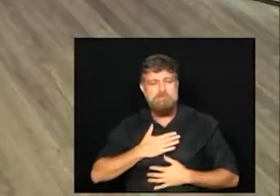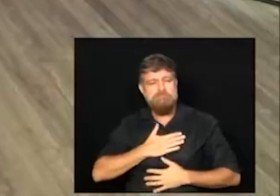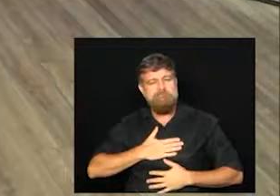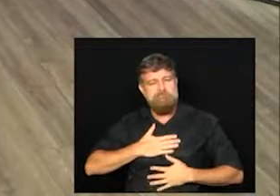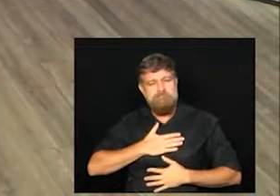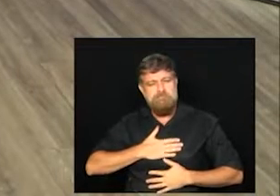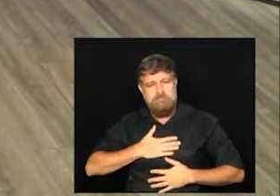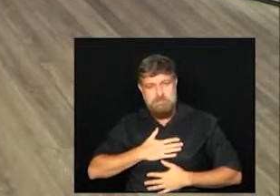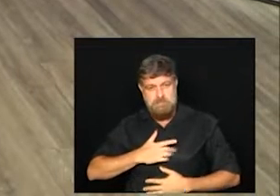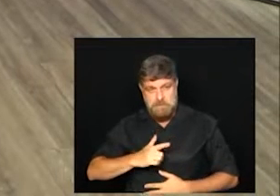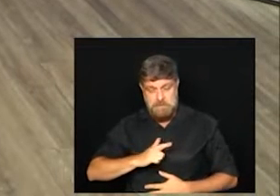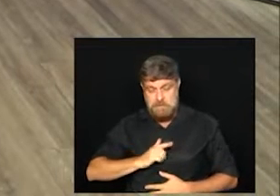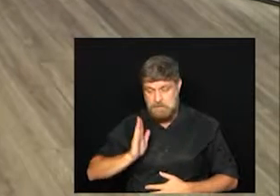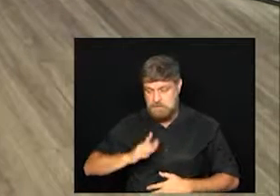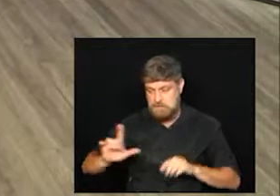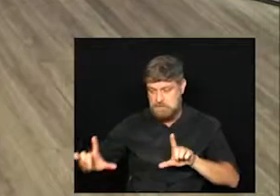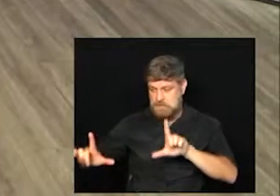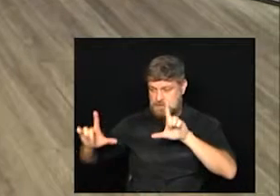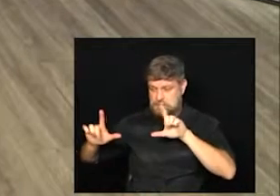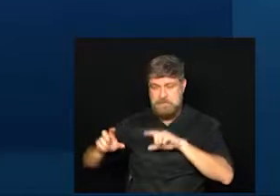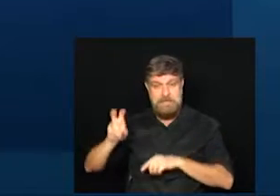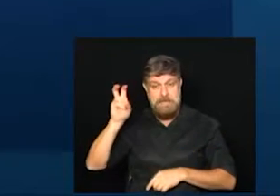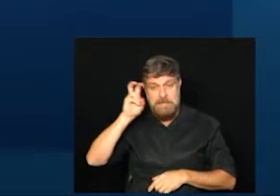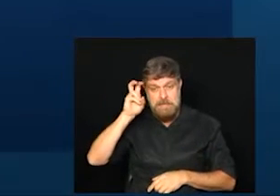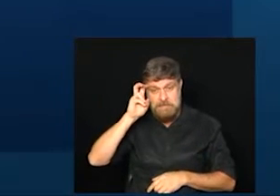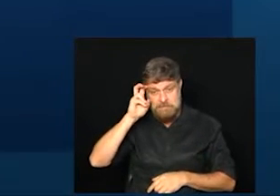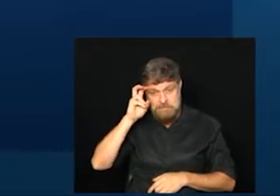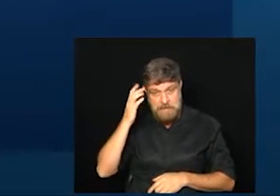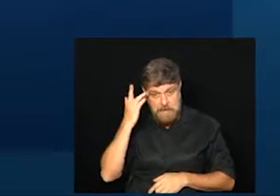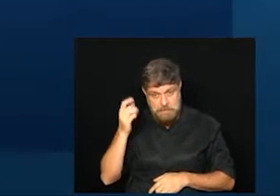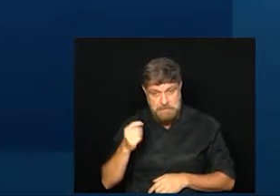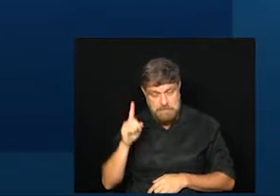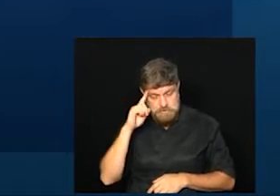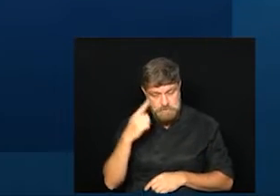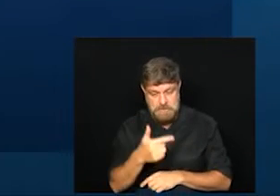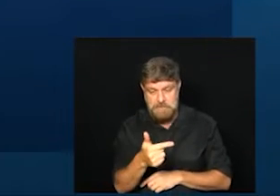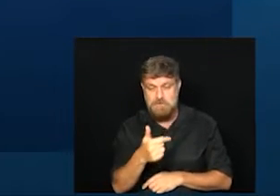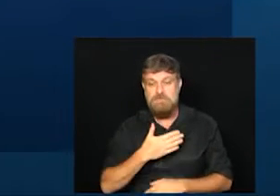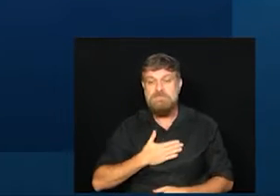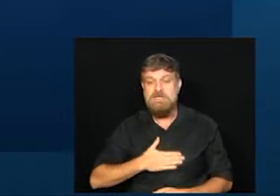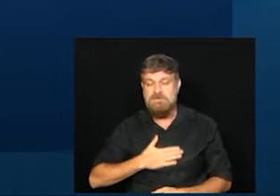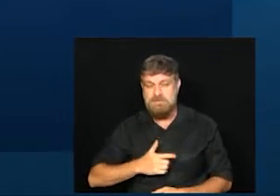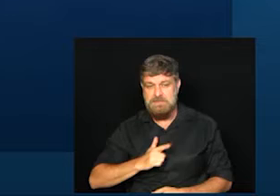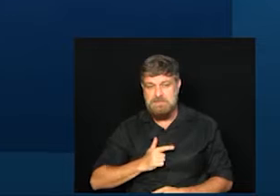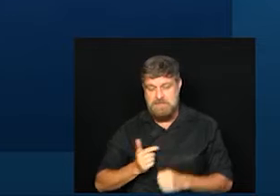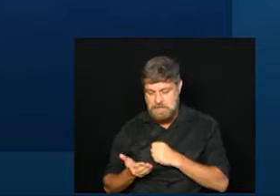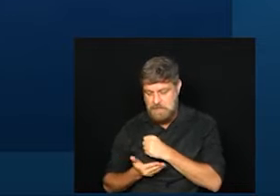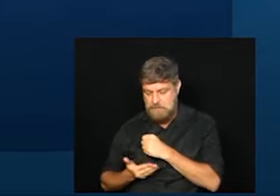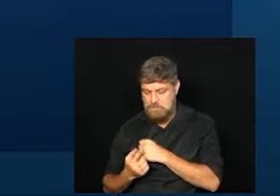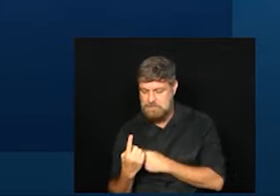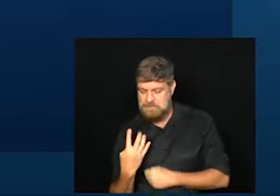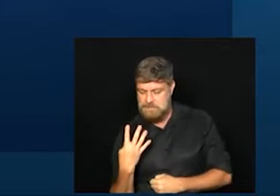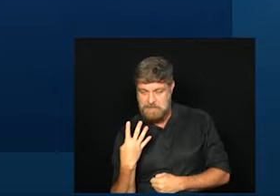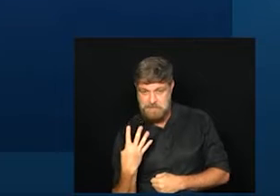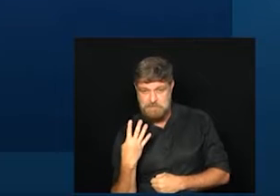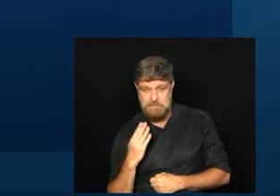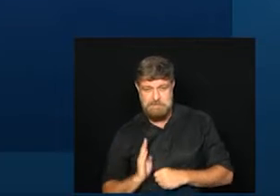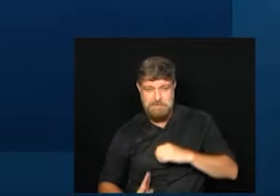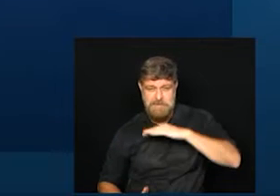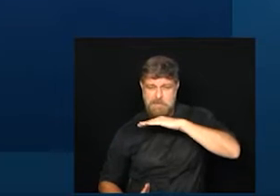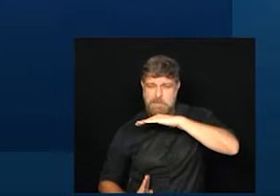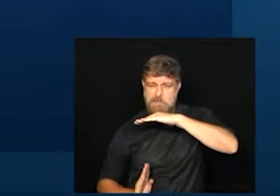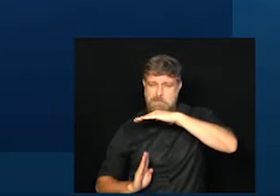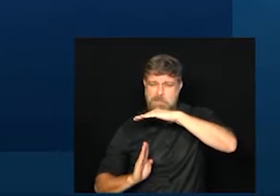Já está aqui na minha tela. Amanhã, quinta-feira, 12 de agosto, nós temos mínima de 14 graus e